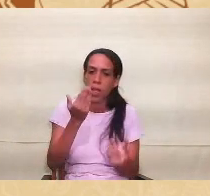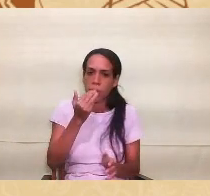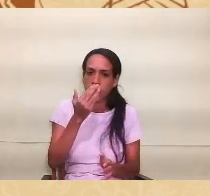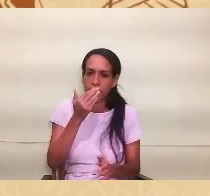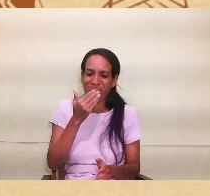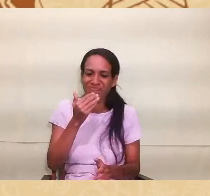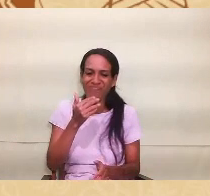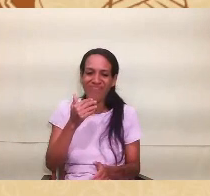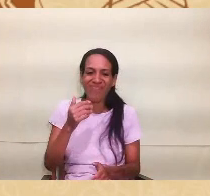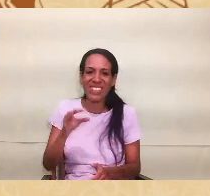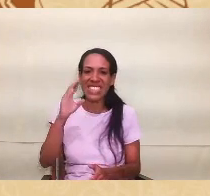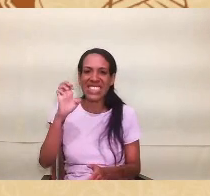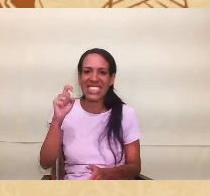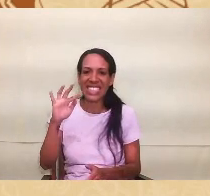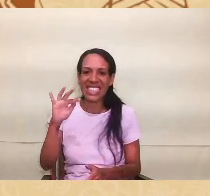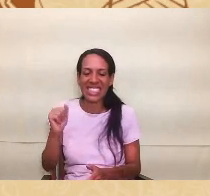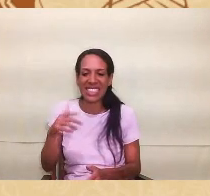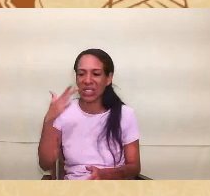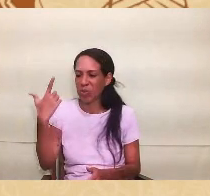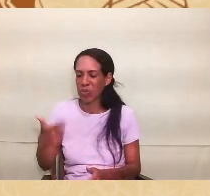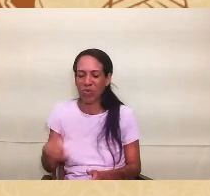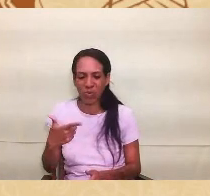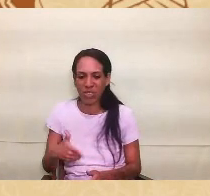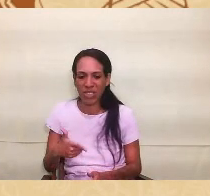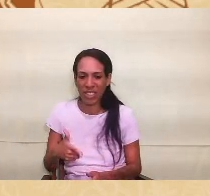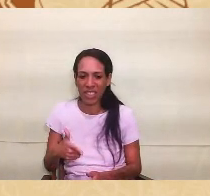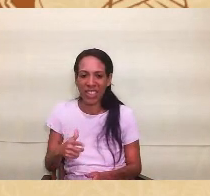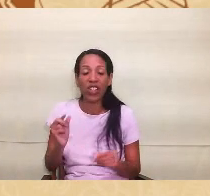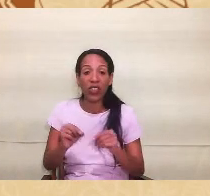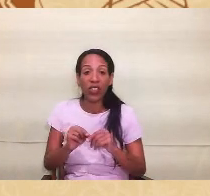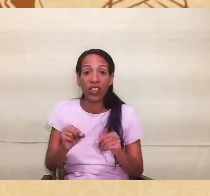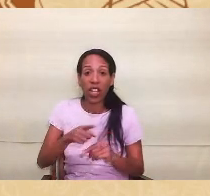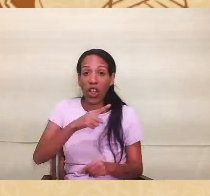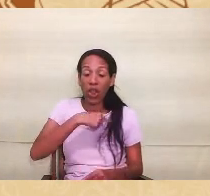cesta básica também ficou sem vir, né? Aí o que, que fizemos nós?